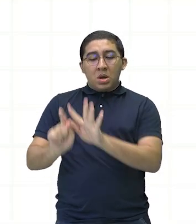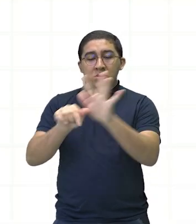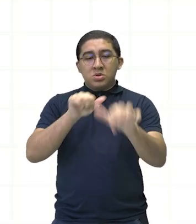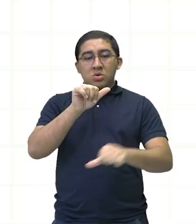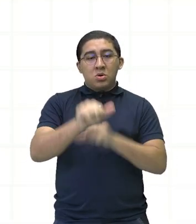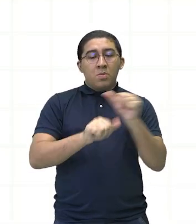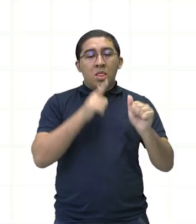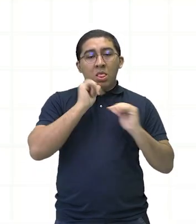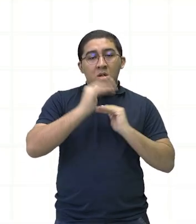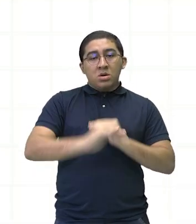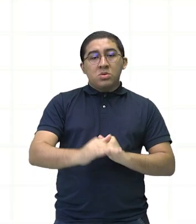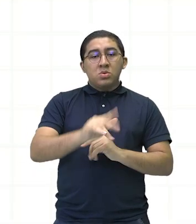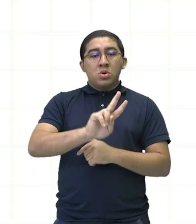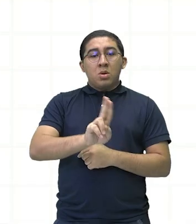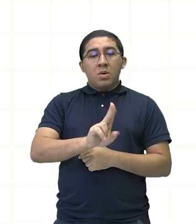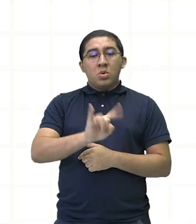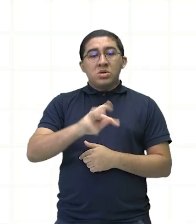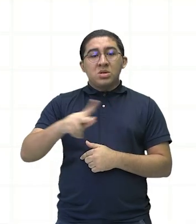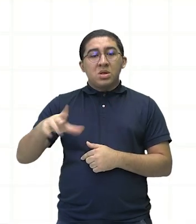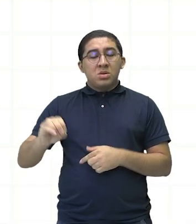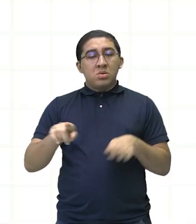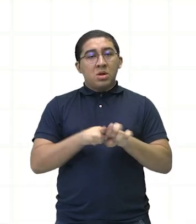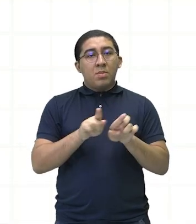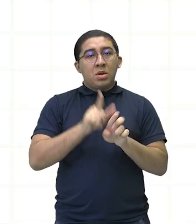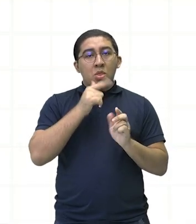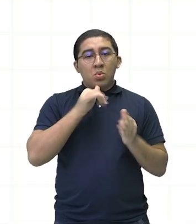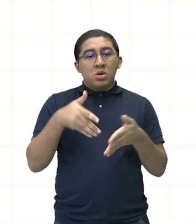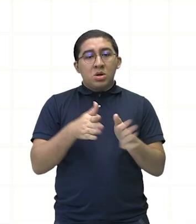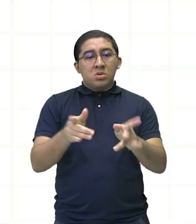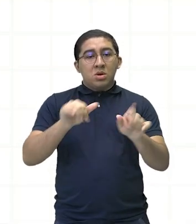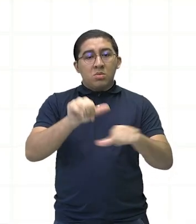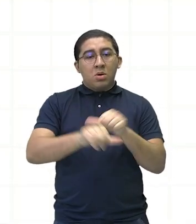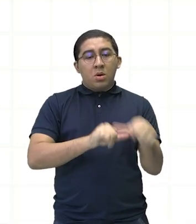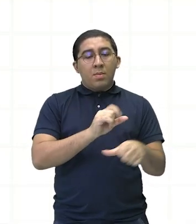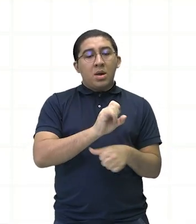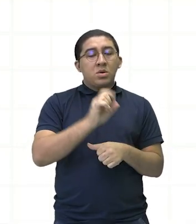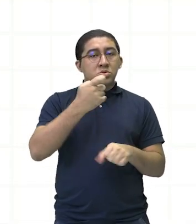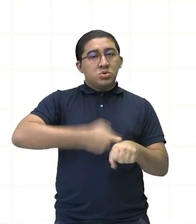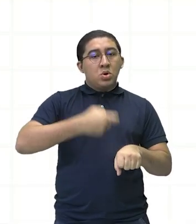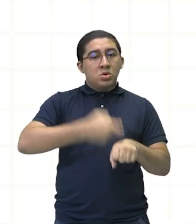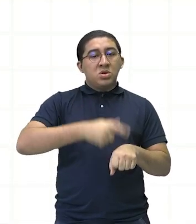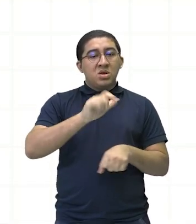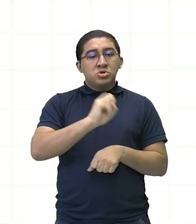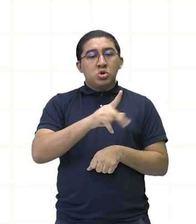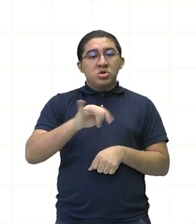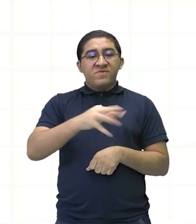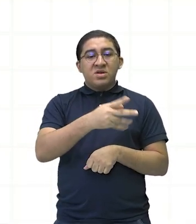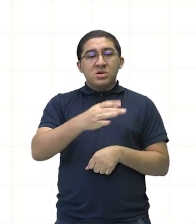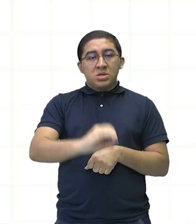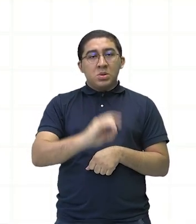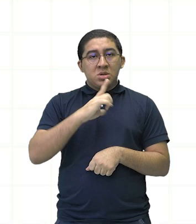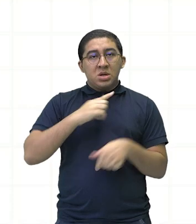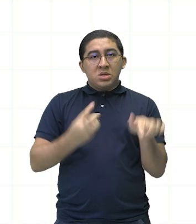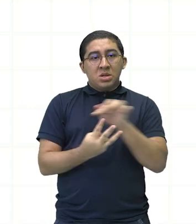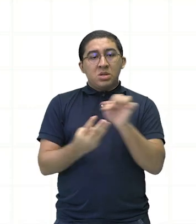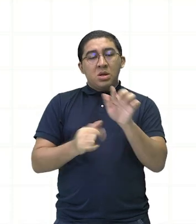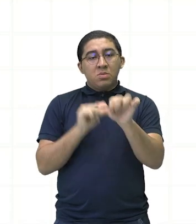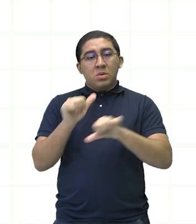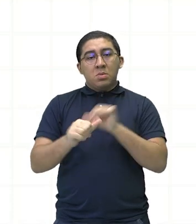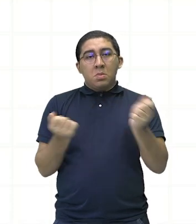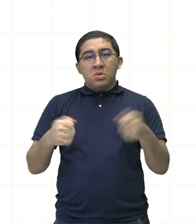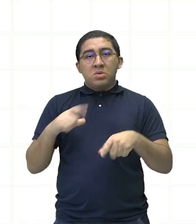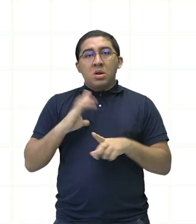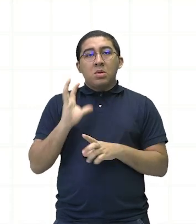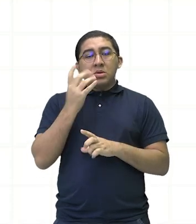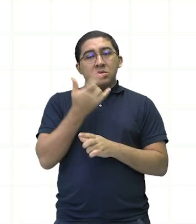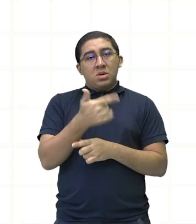líquido, que é a condensação, passando do estado líquido para o estado sólido, que é a solidificação. Existem também as transformações que acontecem